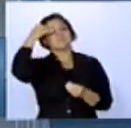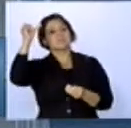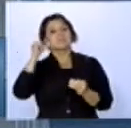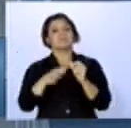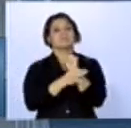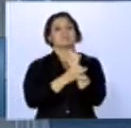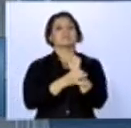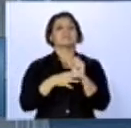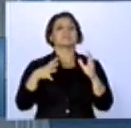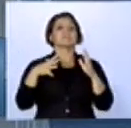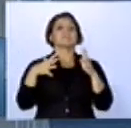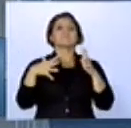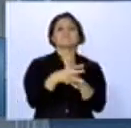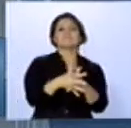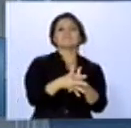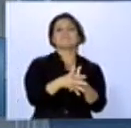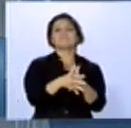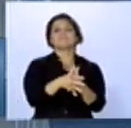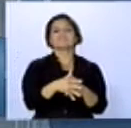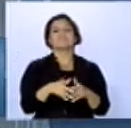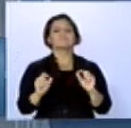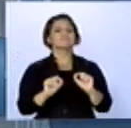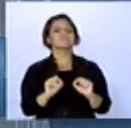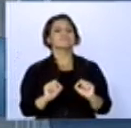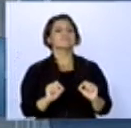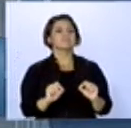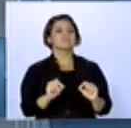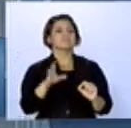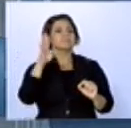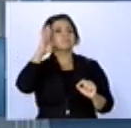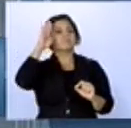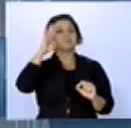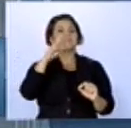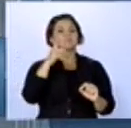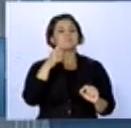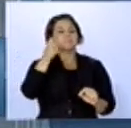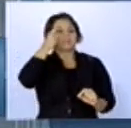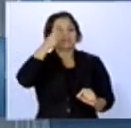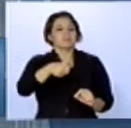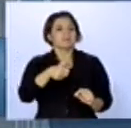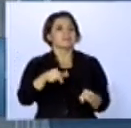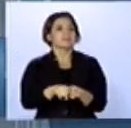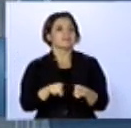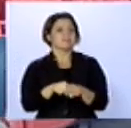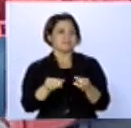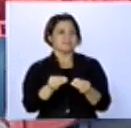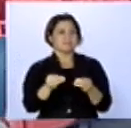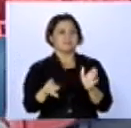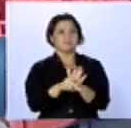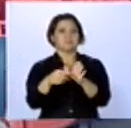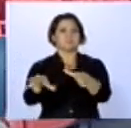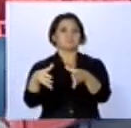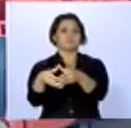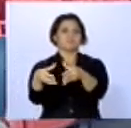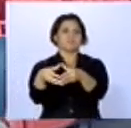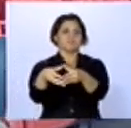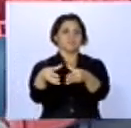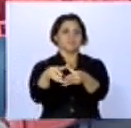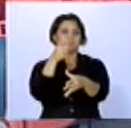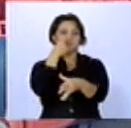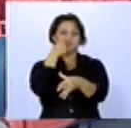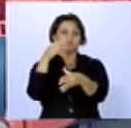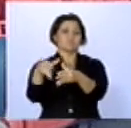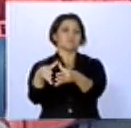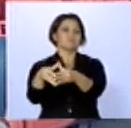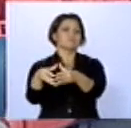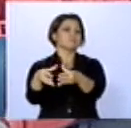interferências dos do que aquilo que eles poderiam chamar de prioridade de interesse o interesse Muito específico de determinados grupos